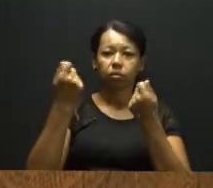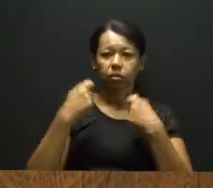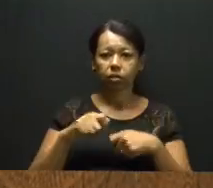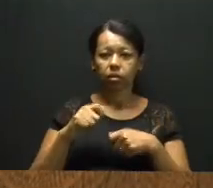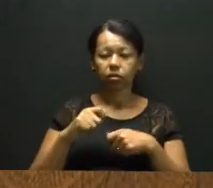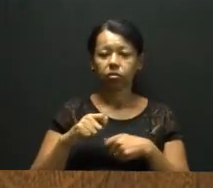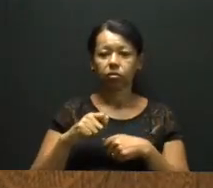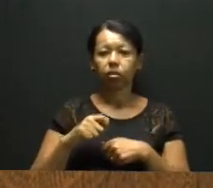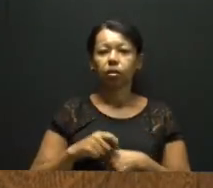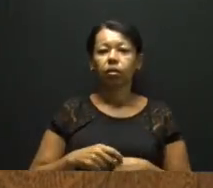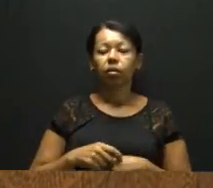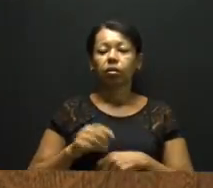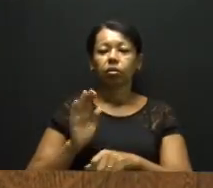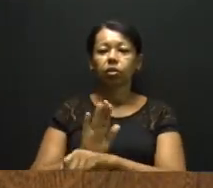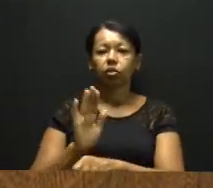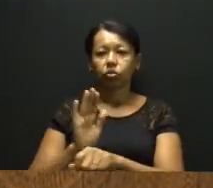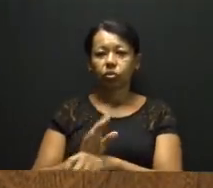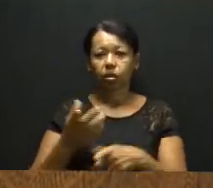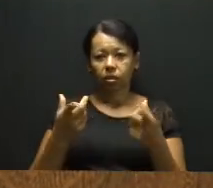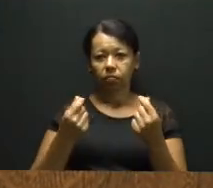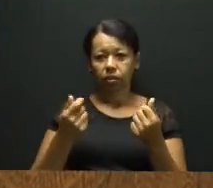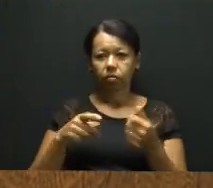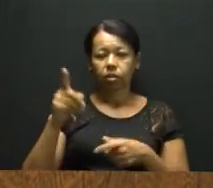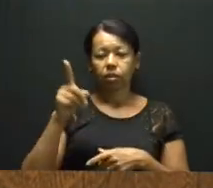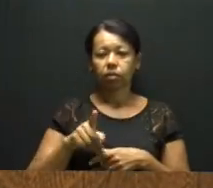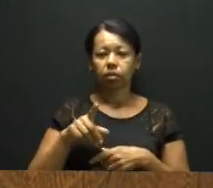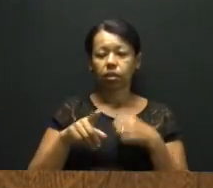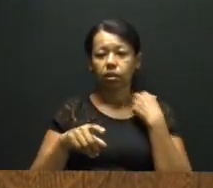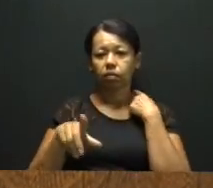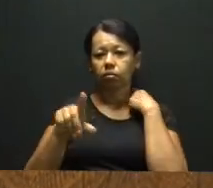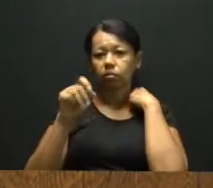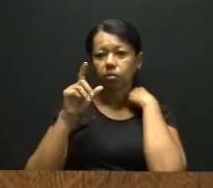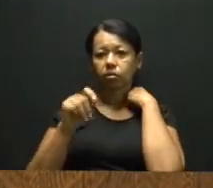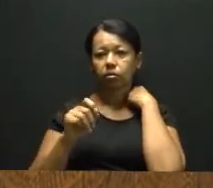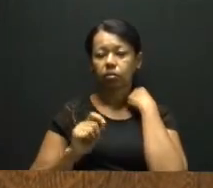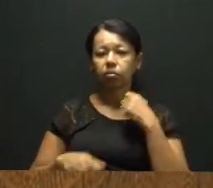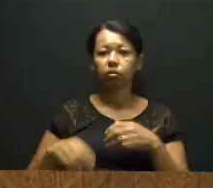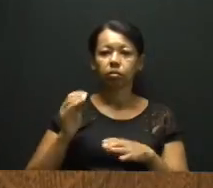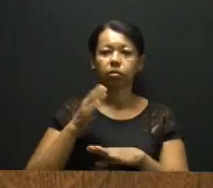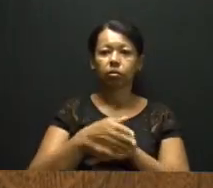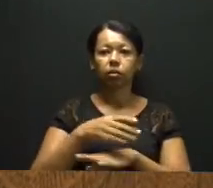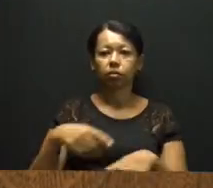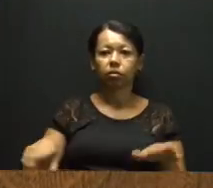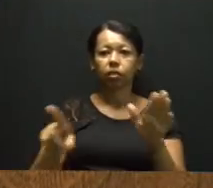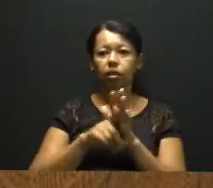de adiantamento em valor a ser definido nos termos das leis